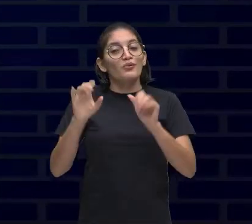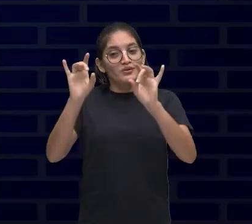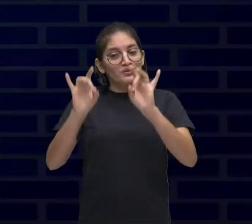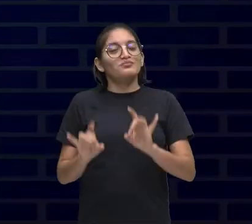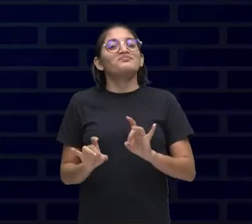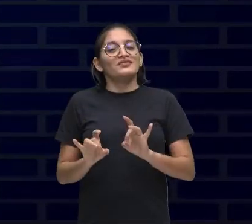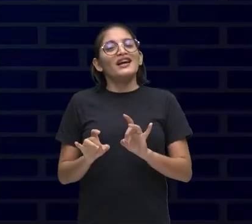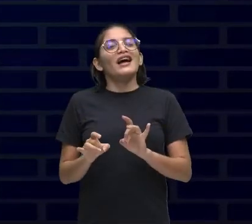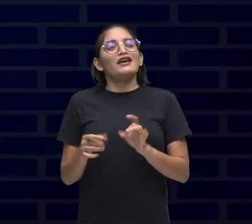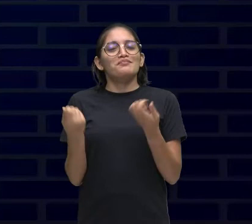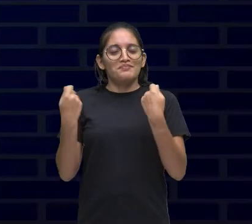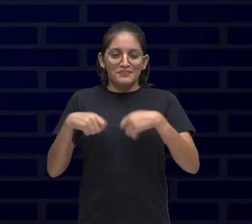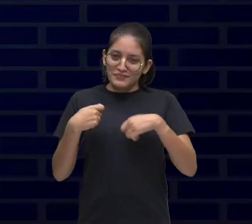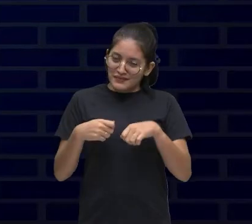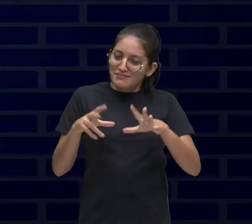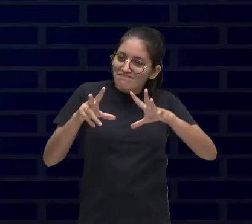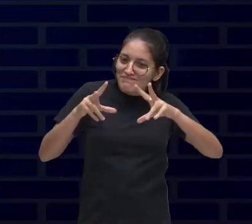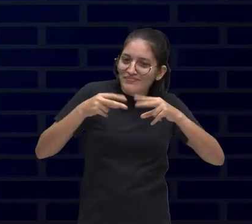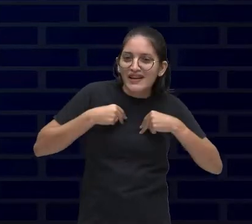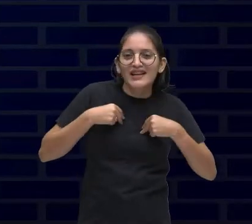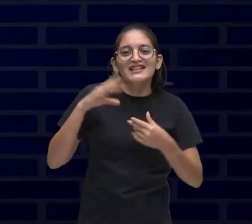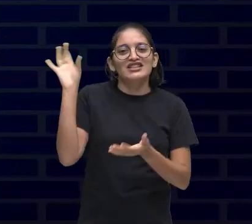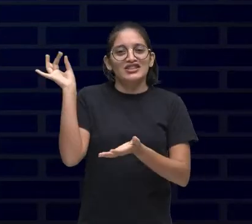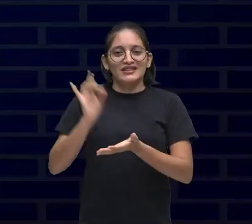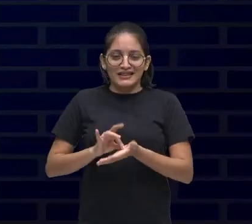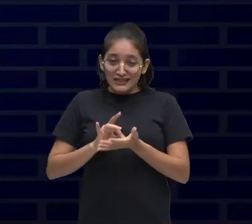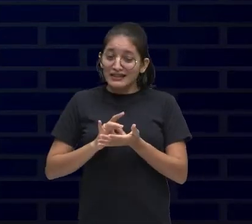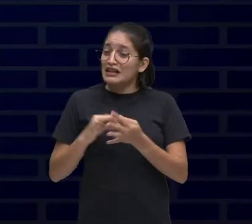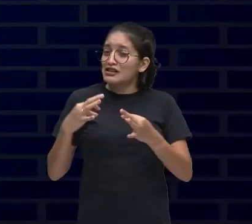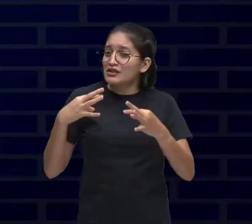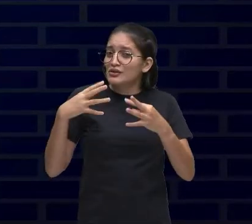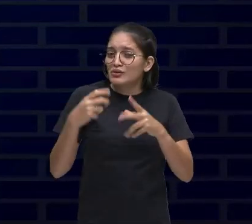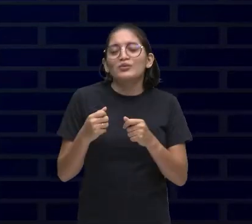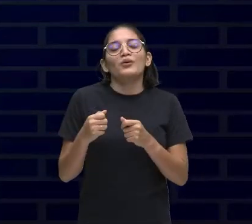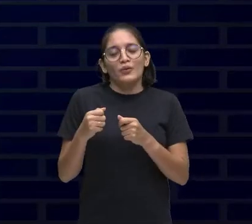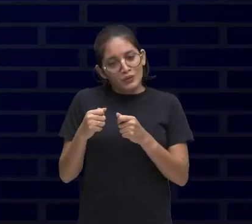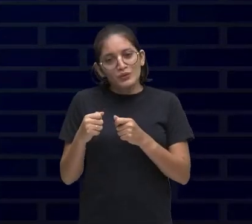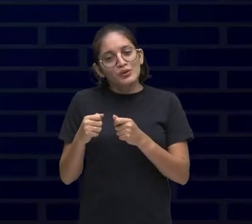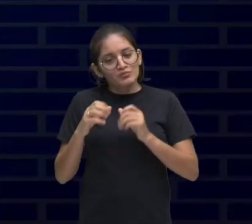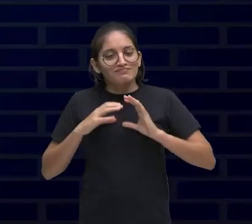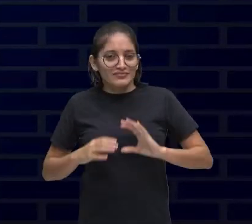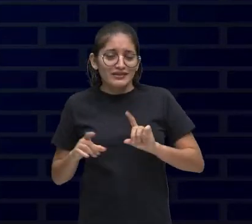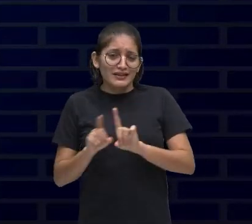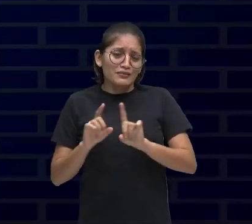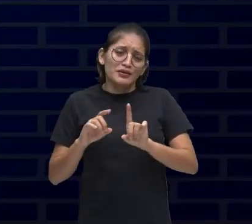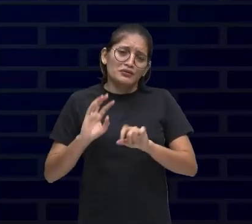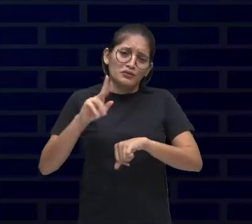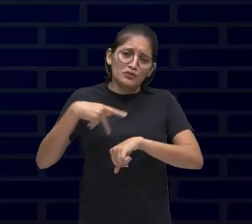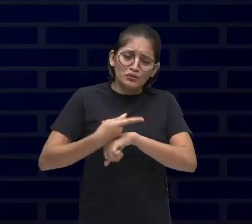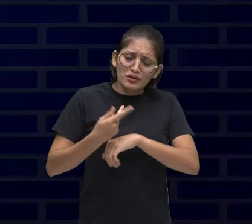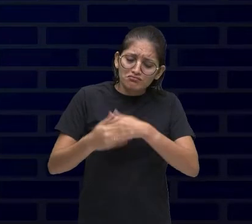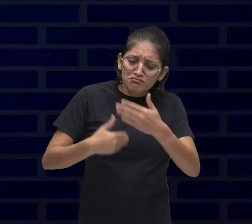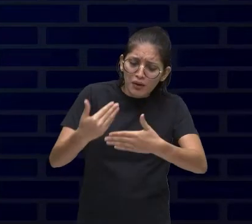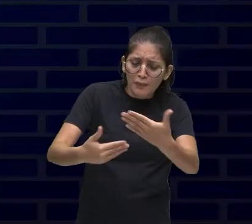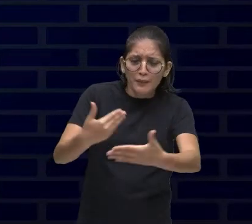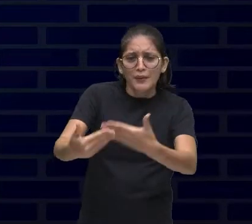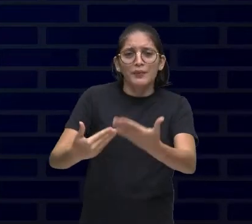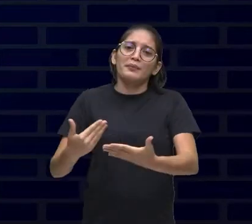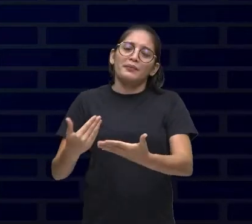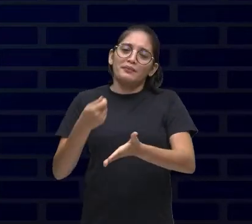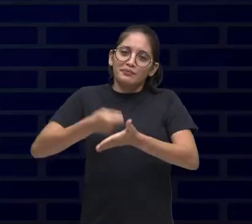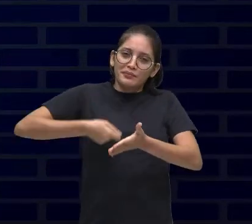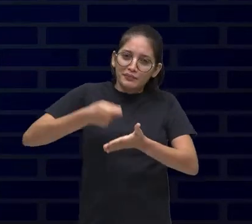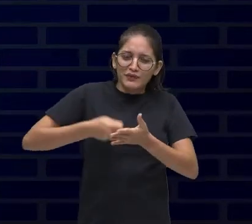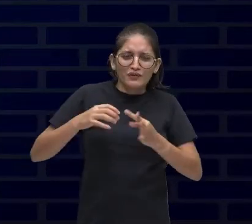merecem ser homenageados, eles merecem todos os bons comportamentos que eles exigem, todas as tarefas, todas as disciplinas, todas